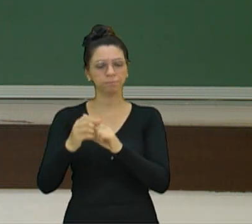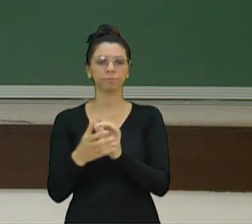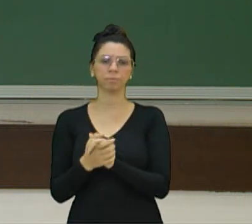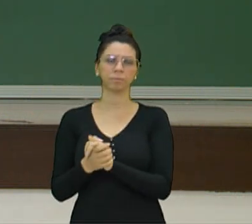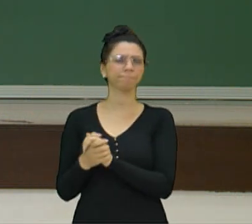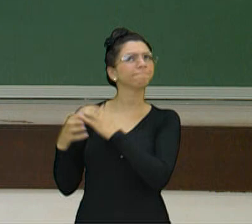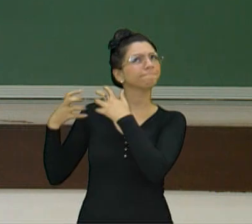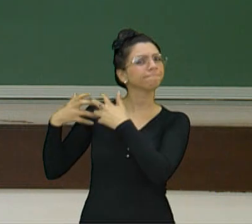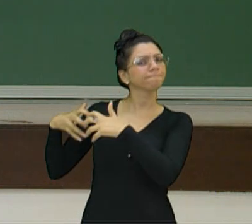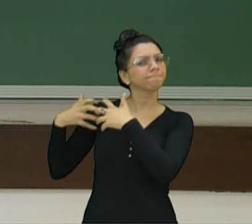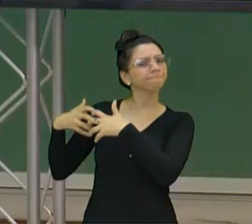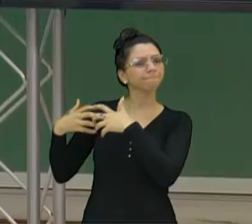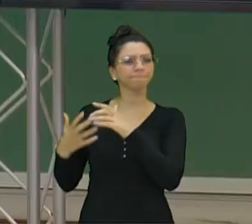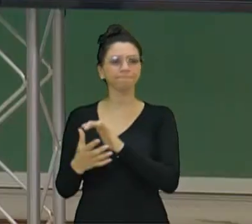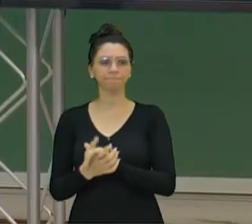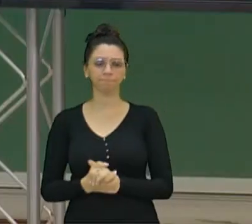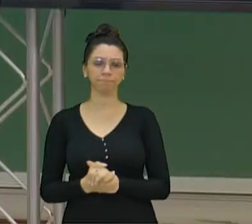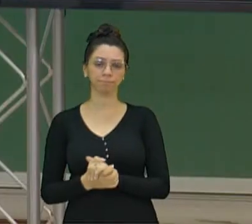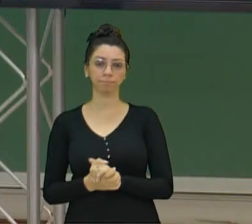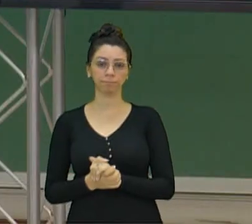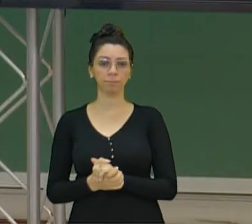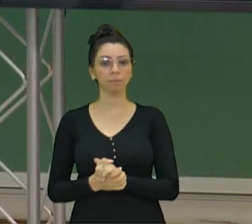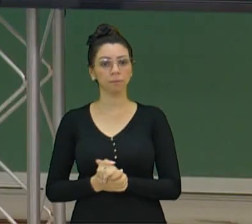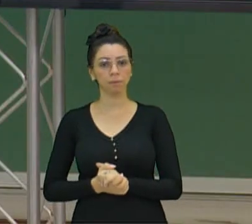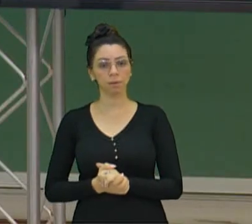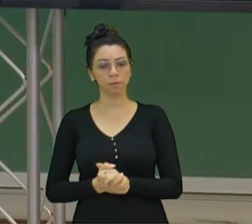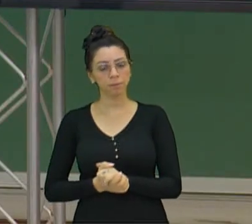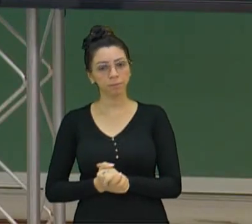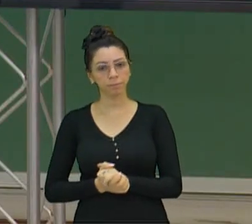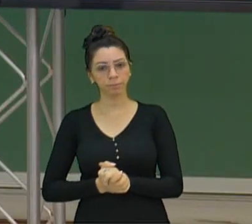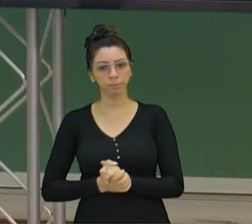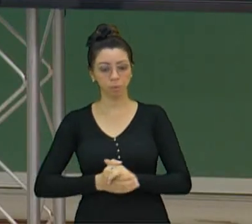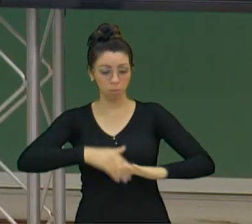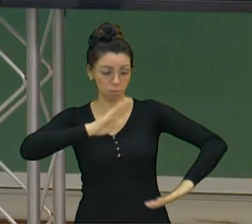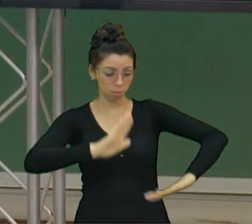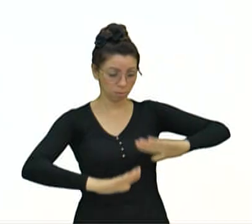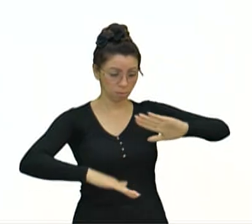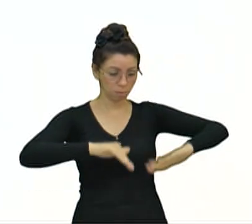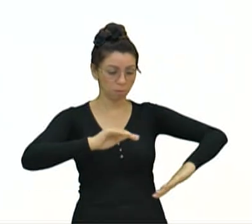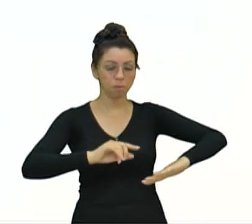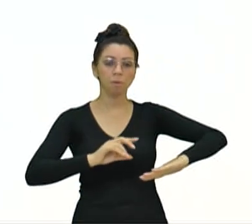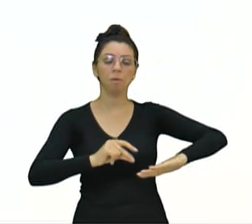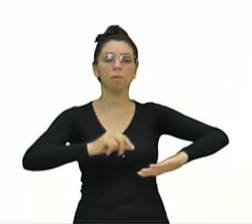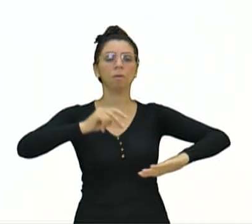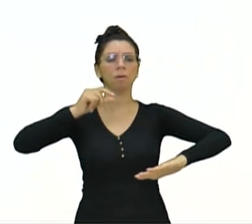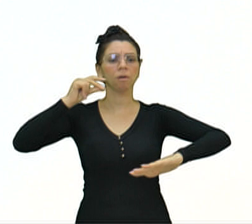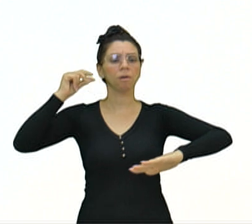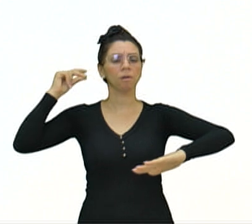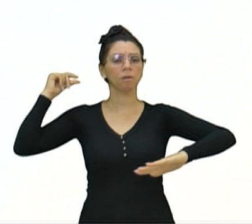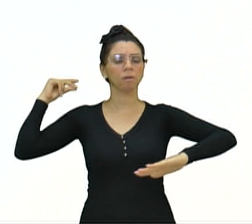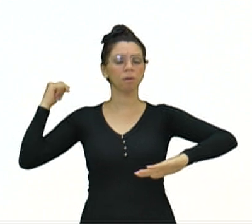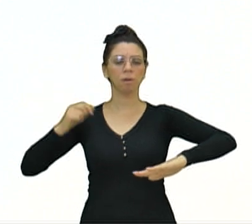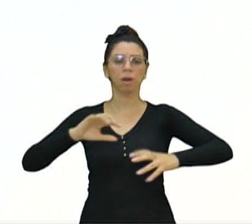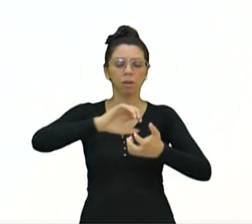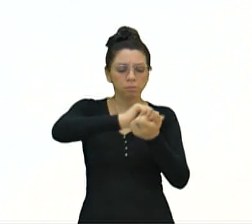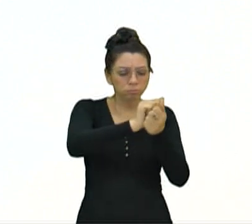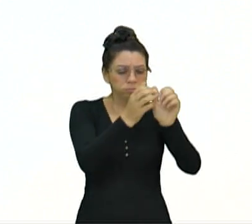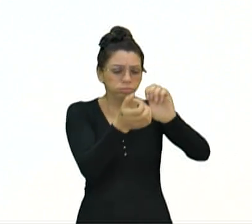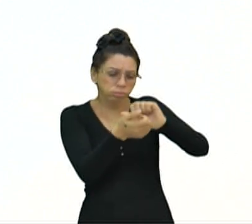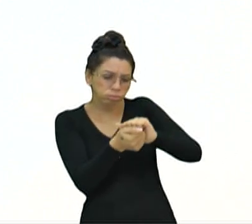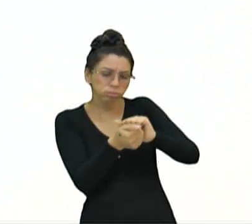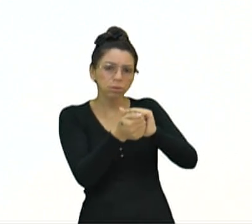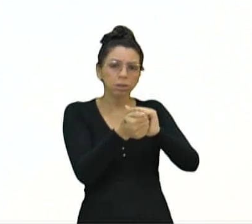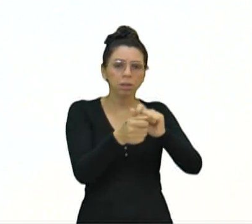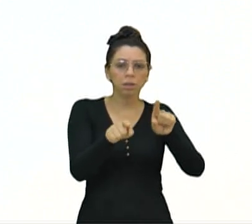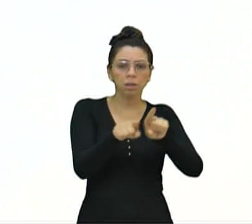pensar um pouquinho. O tambor inicialmente era um instrumento primitivo, feito com argila, com